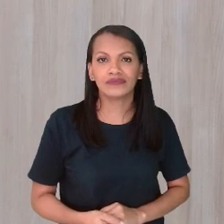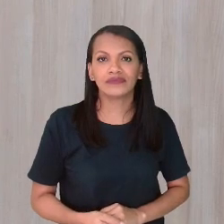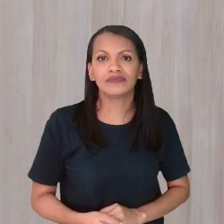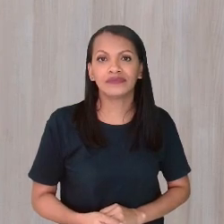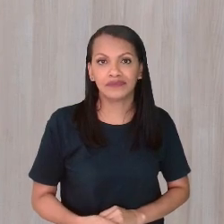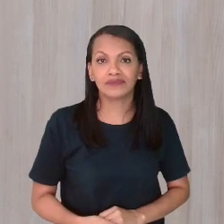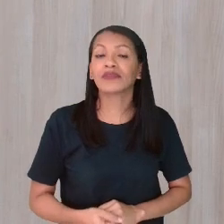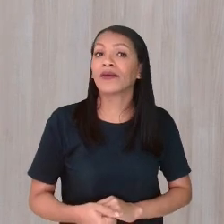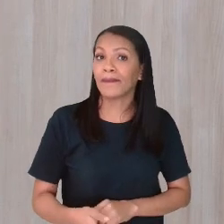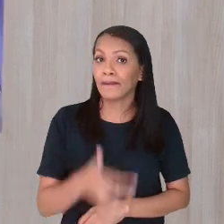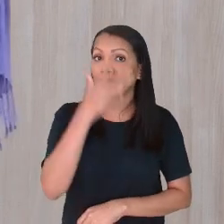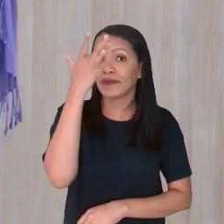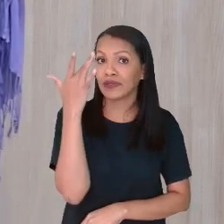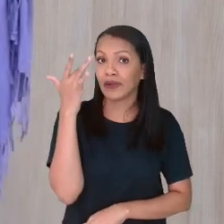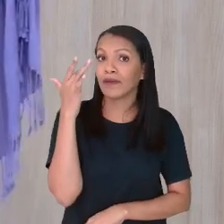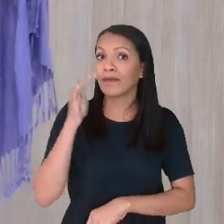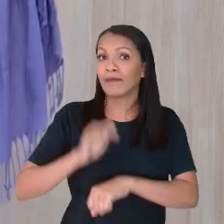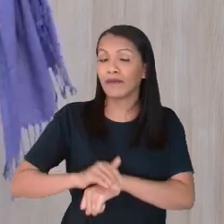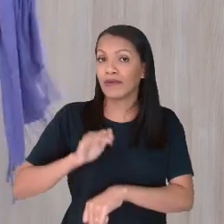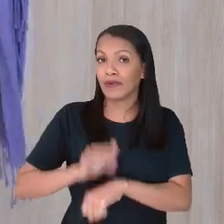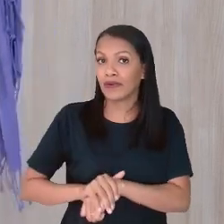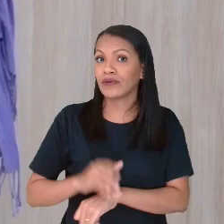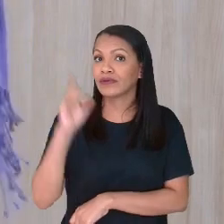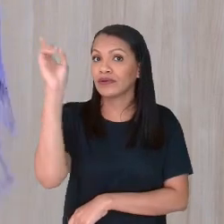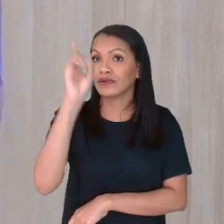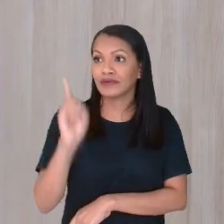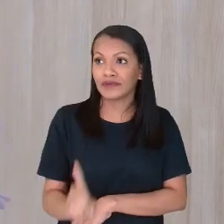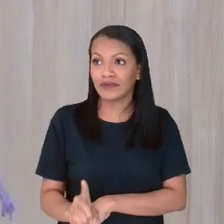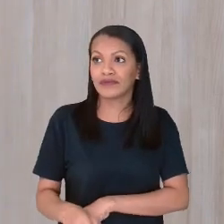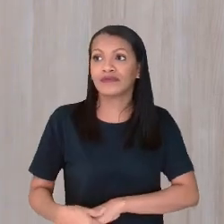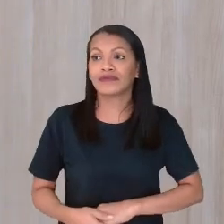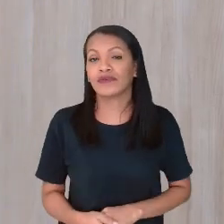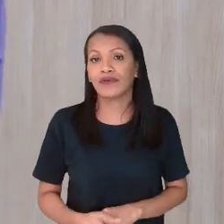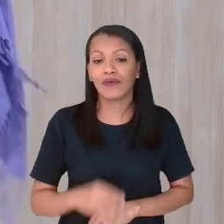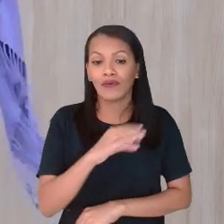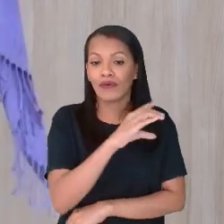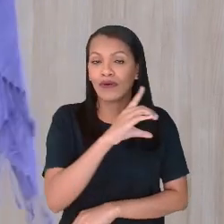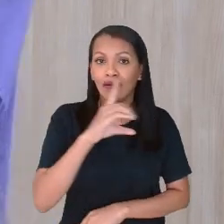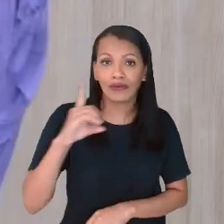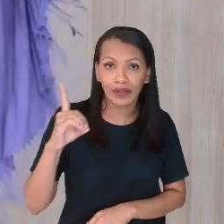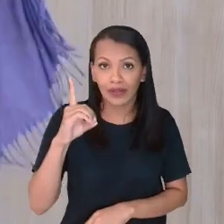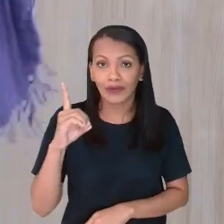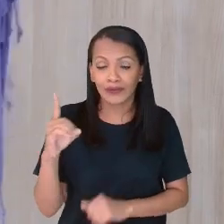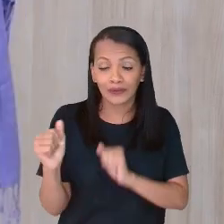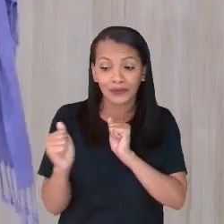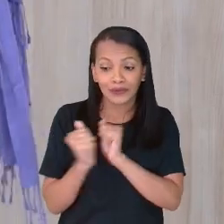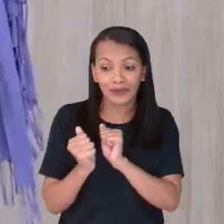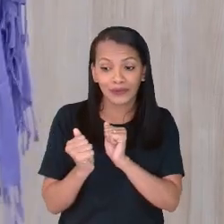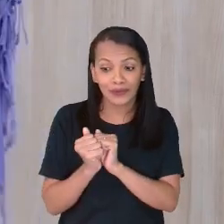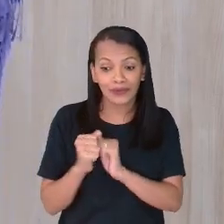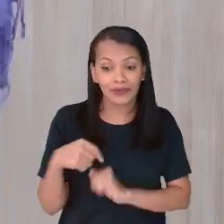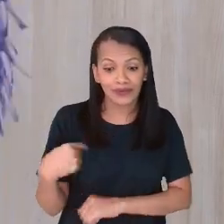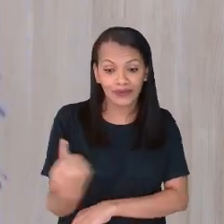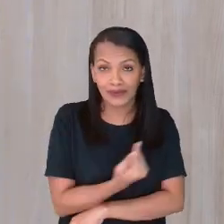Com deficiência. Olha aí, gente, melhor coisa do mundo é ter coordenador assim, coladinho com a gente, tá